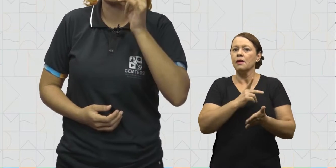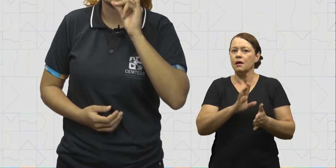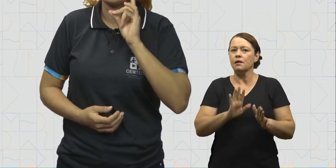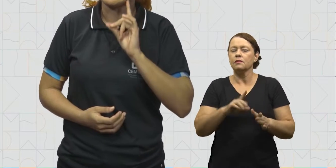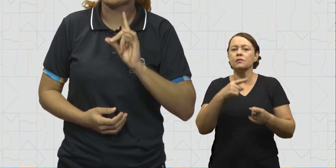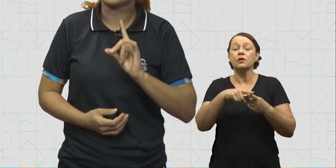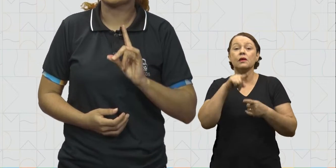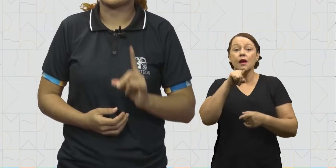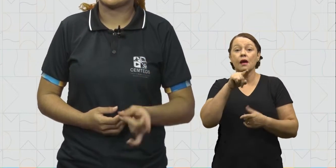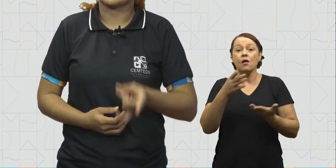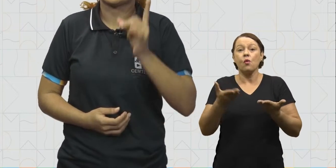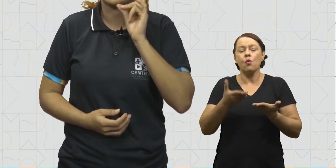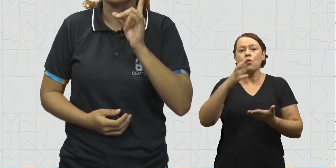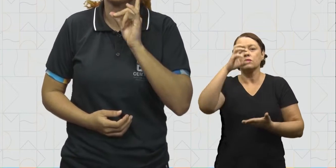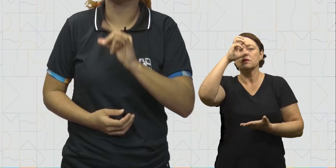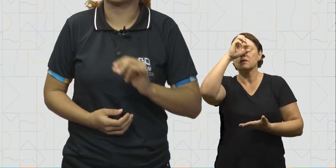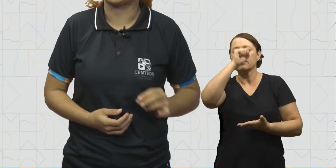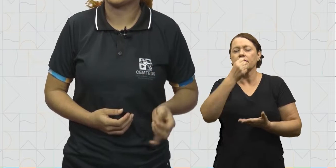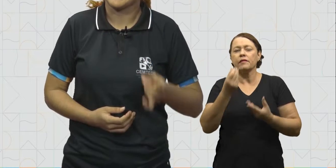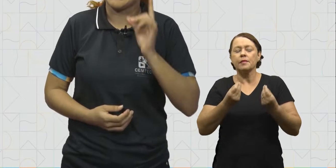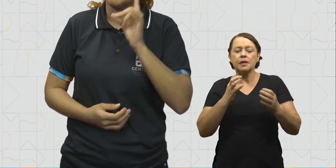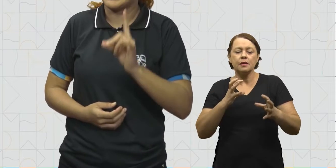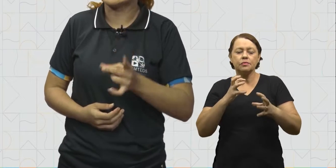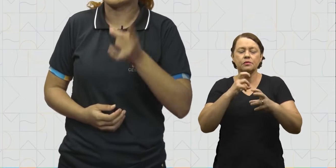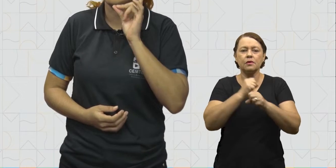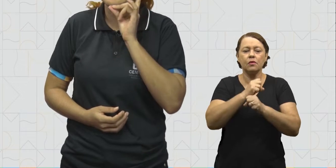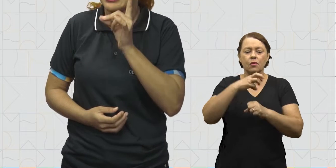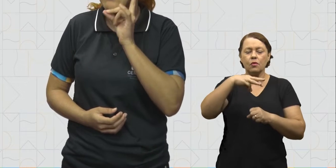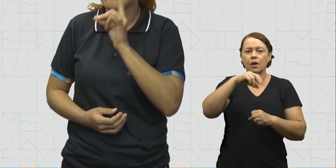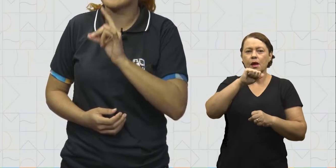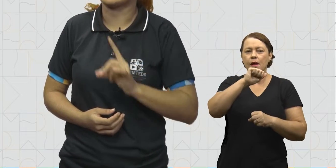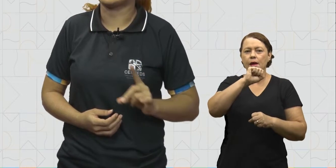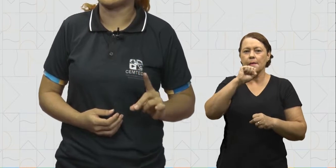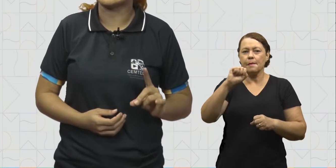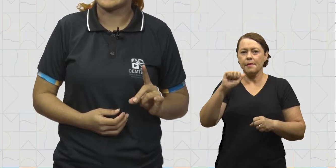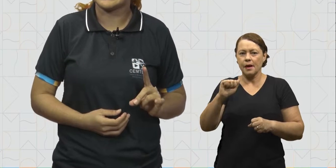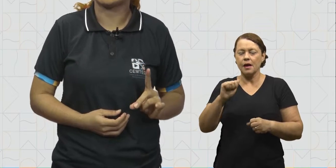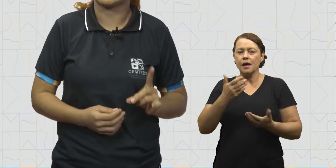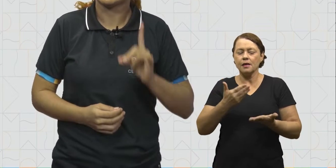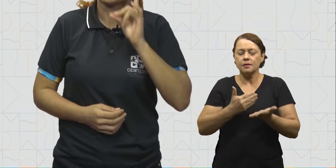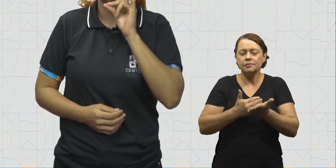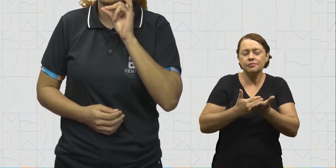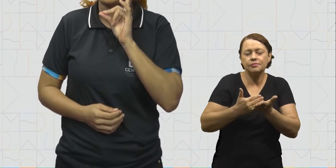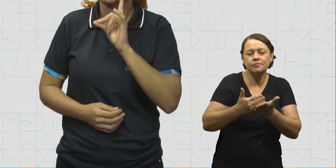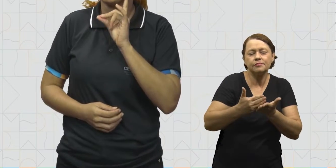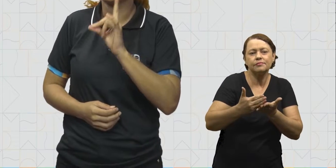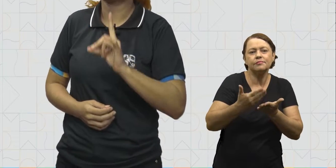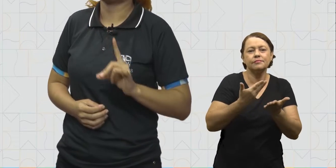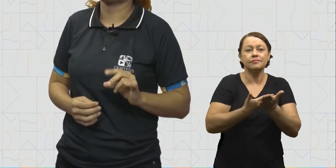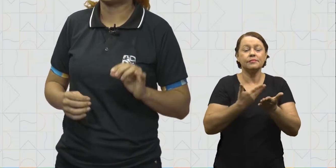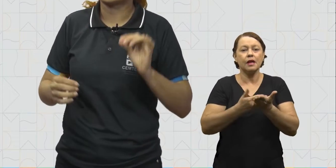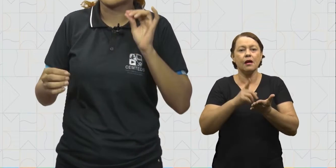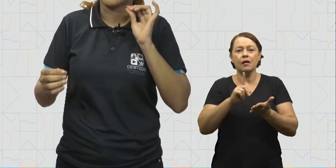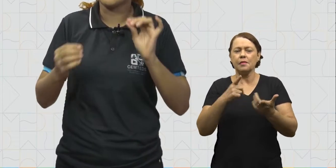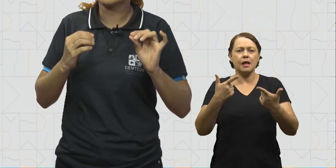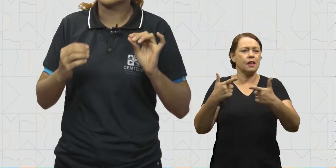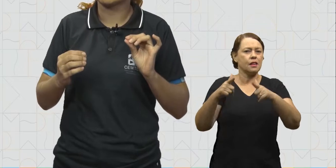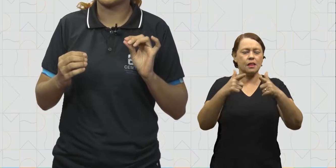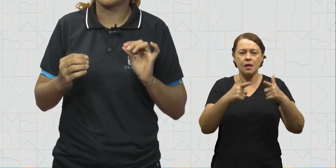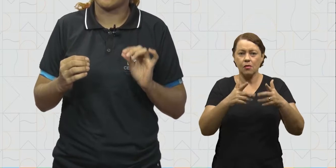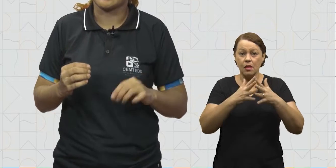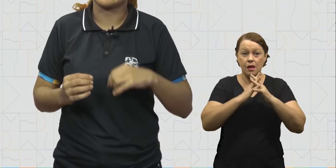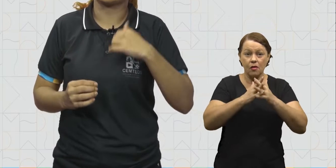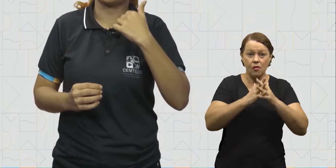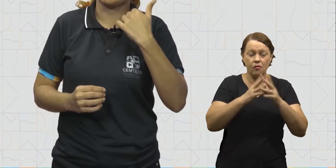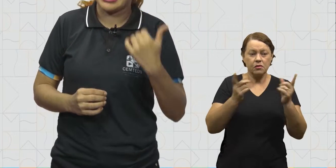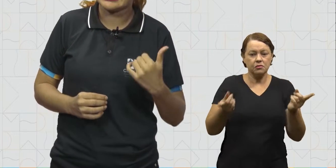E você vai aprender a calcular a massa no decorrer da nossa aula, para não fazer mais essa confusão